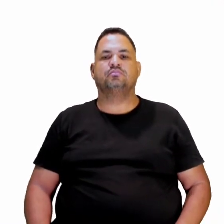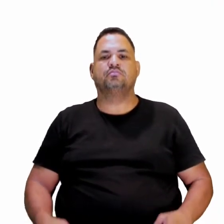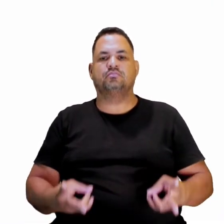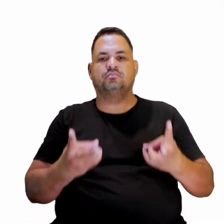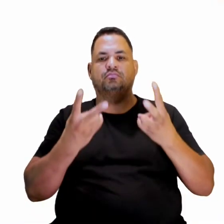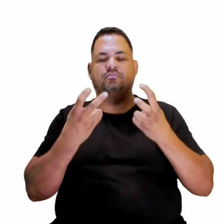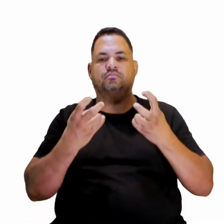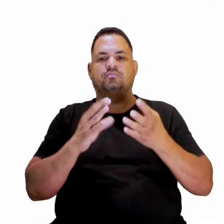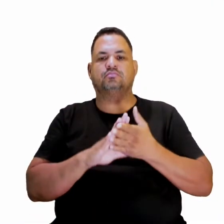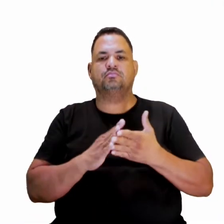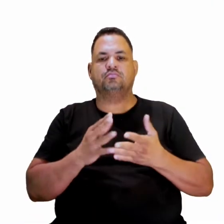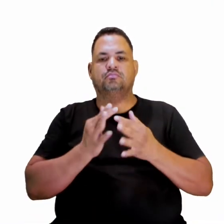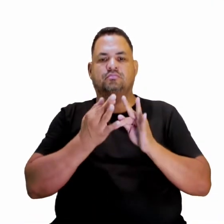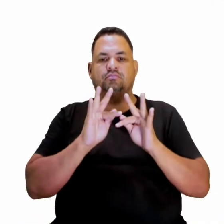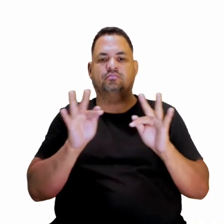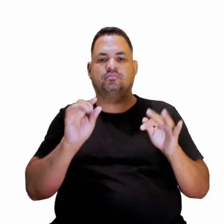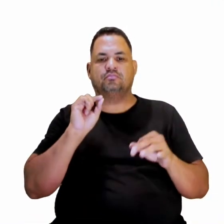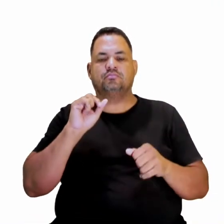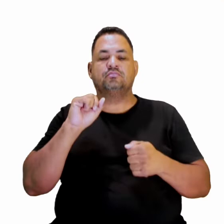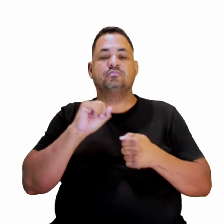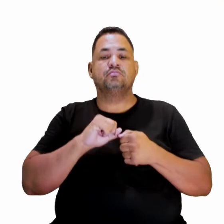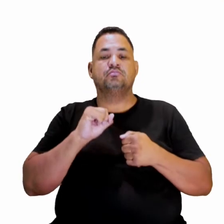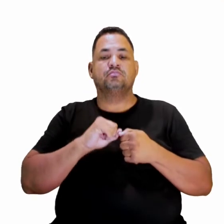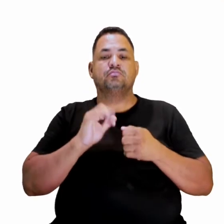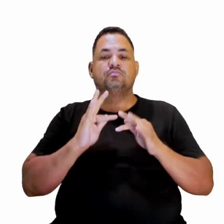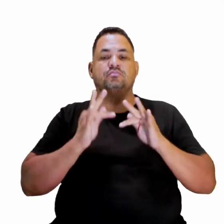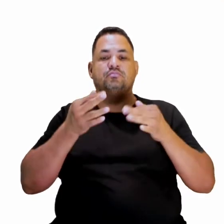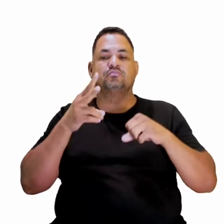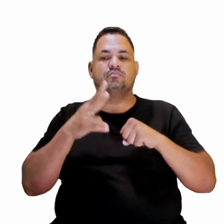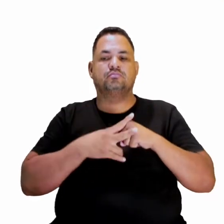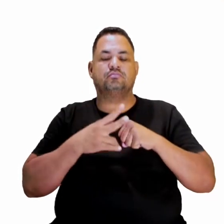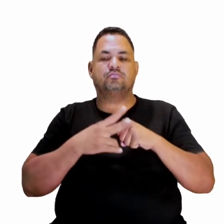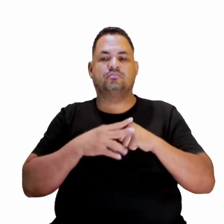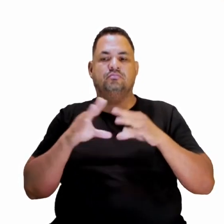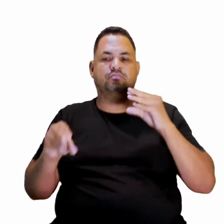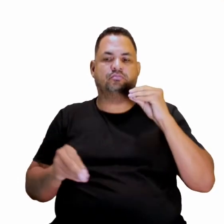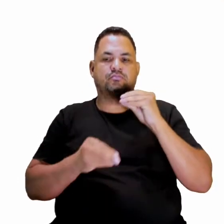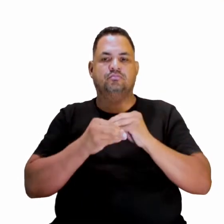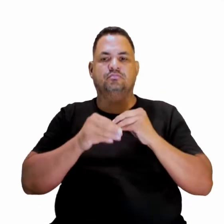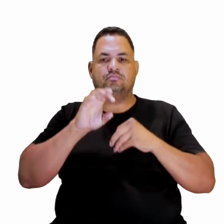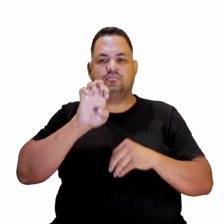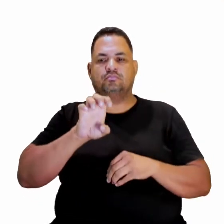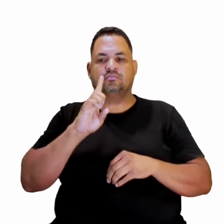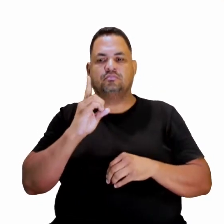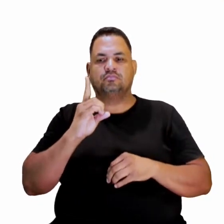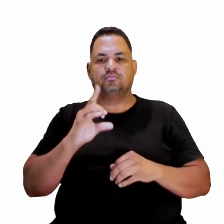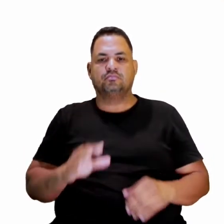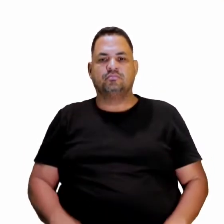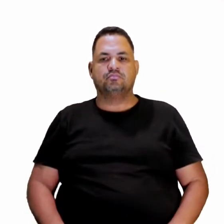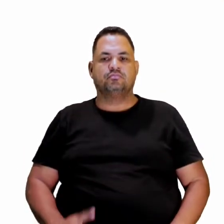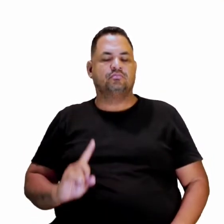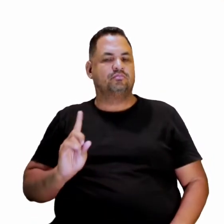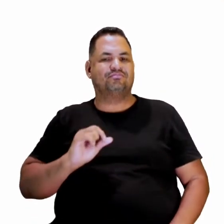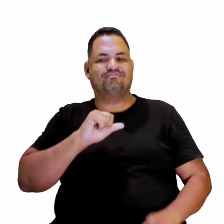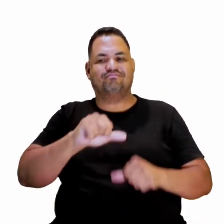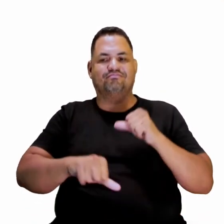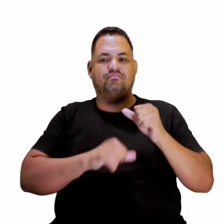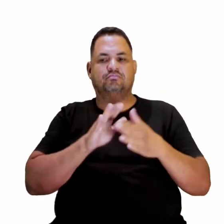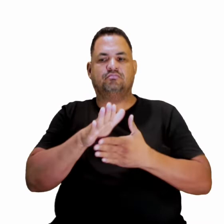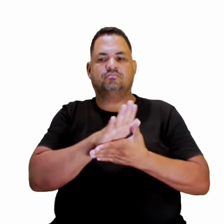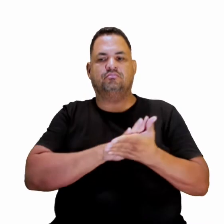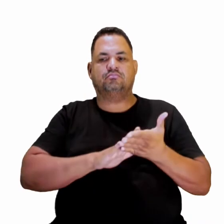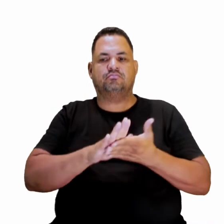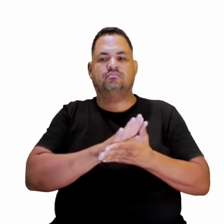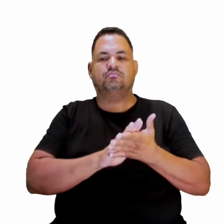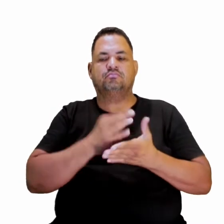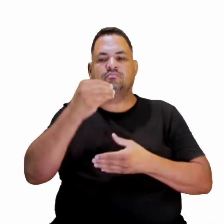perceberam, né, que é bem simples. O que eu fiz no fim desses verbos? Só acrescentei ed no fim deles. Eu não alterei nada, porque eles fazem parte